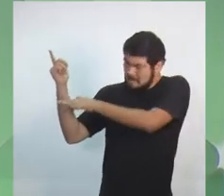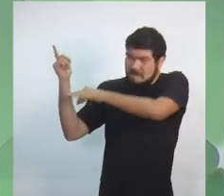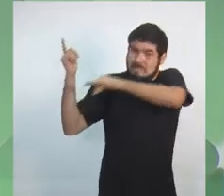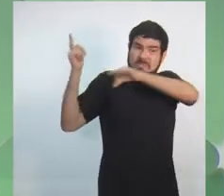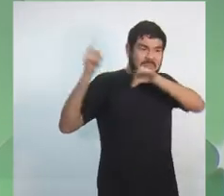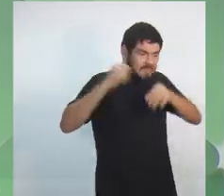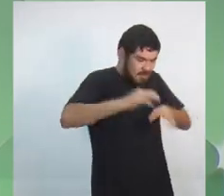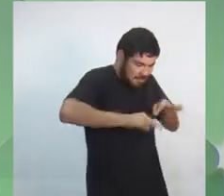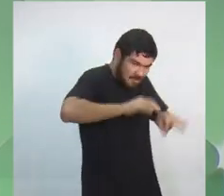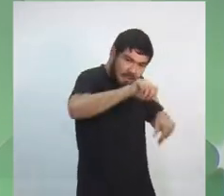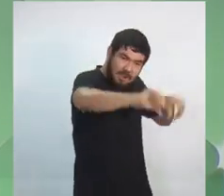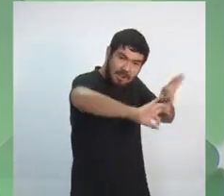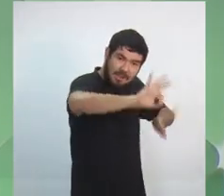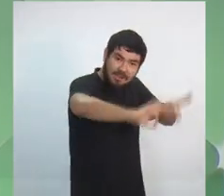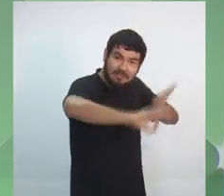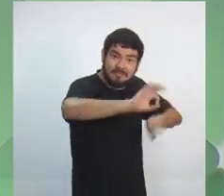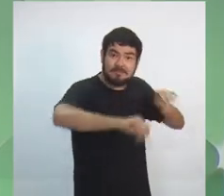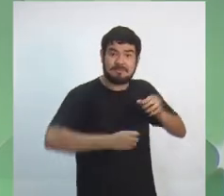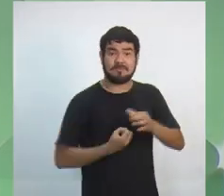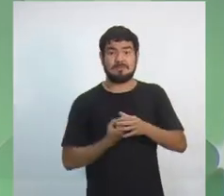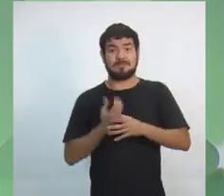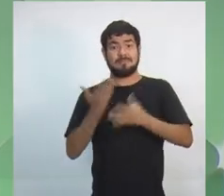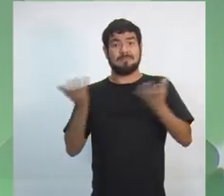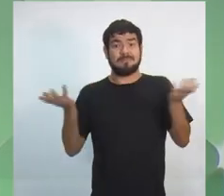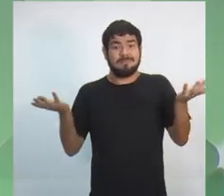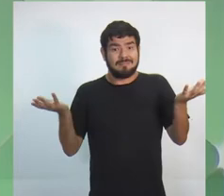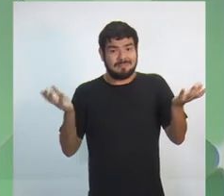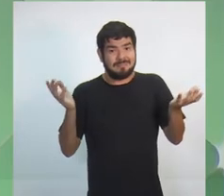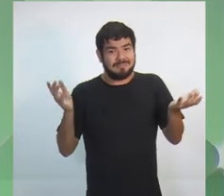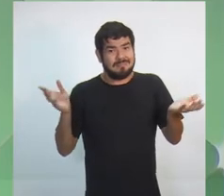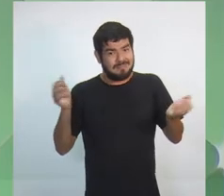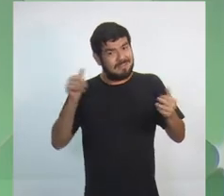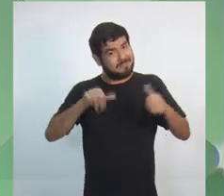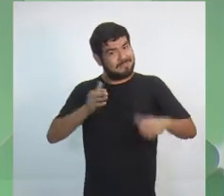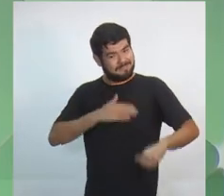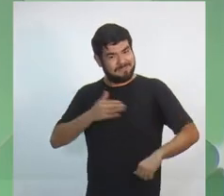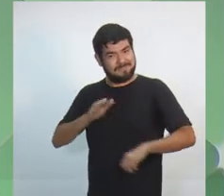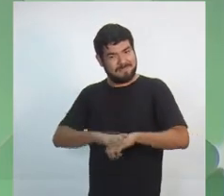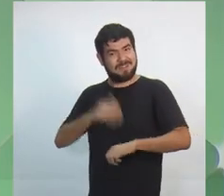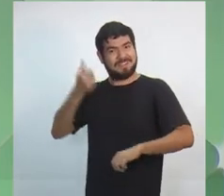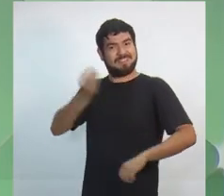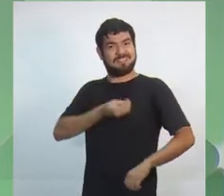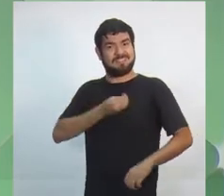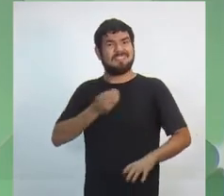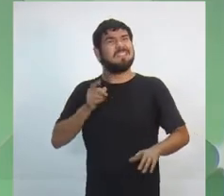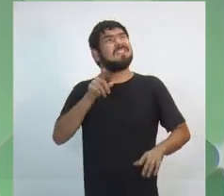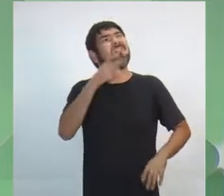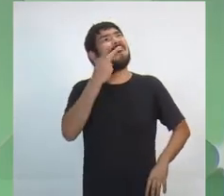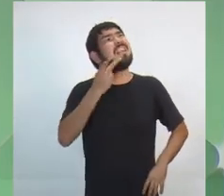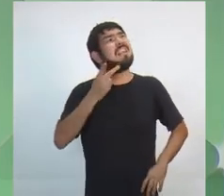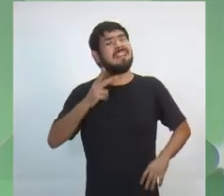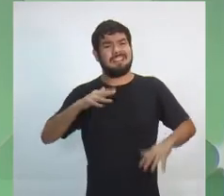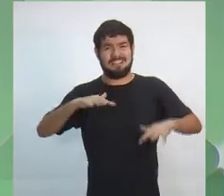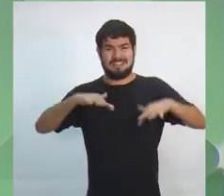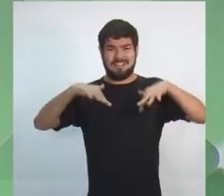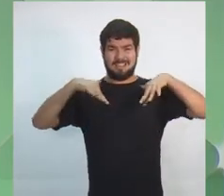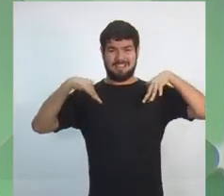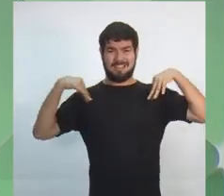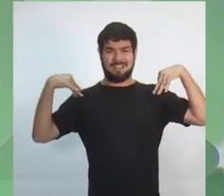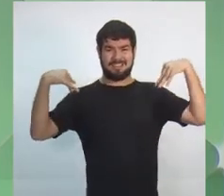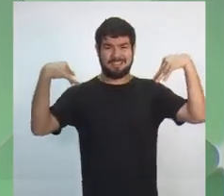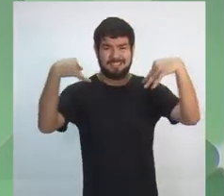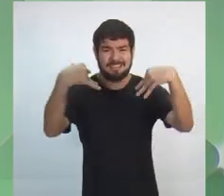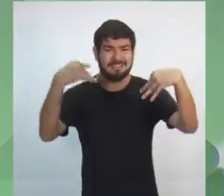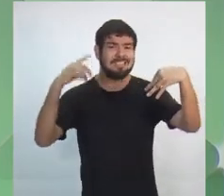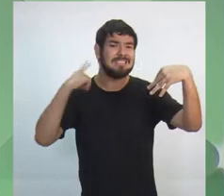qualidade de vida das pessoas que ali moram. Quando você fala em da bancada do estado do Amazonas, que tem se preocupado